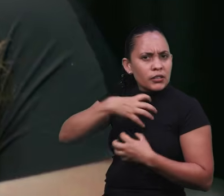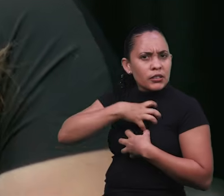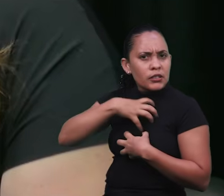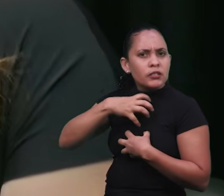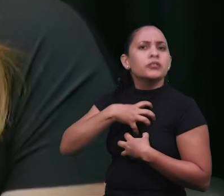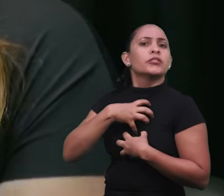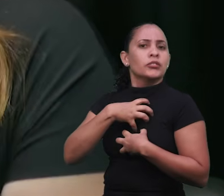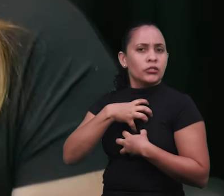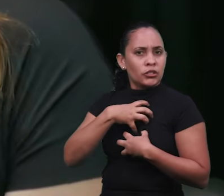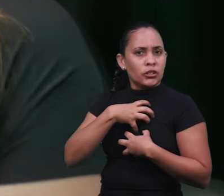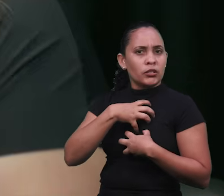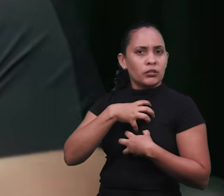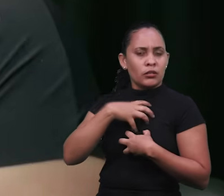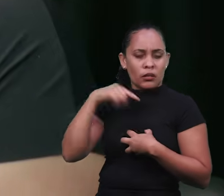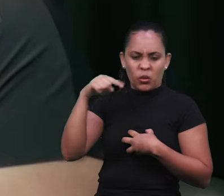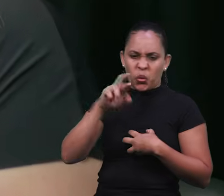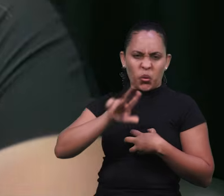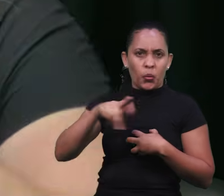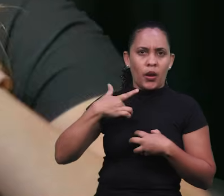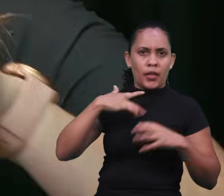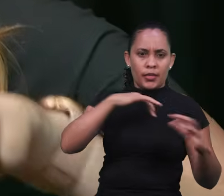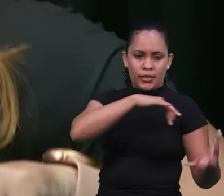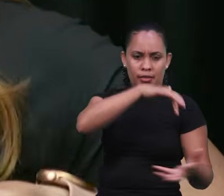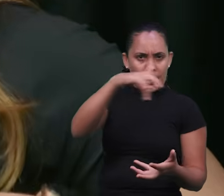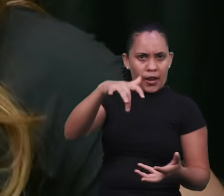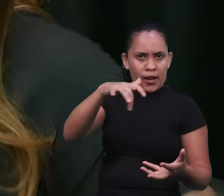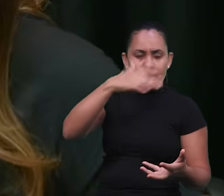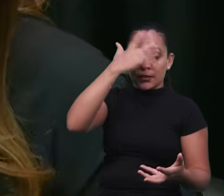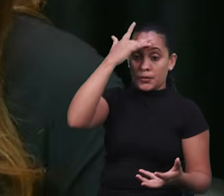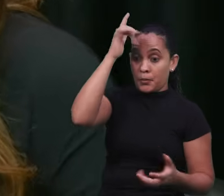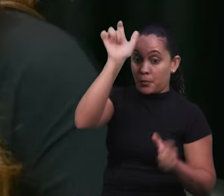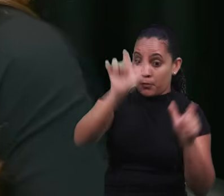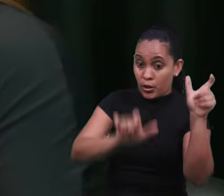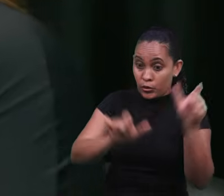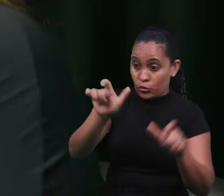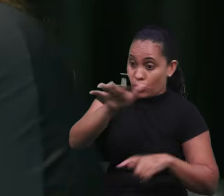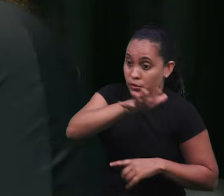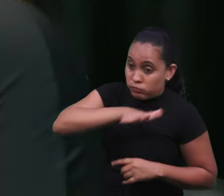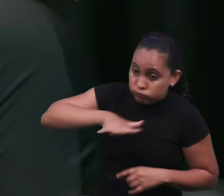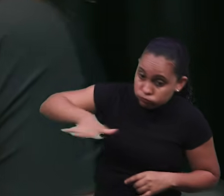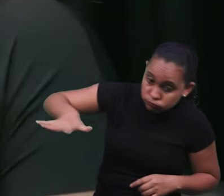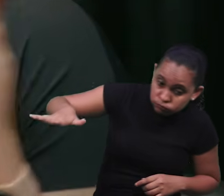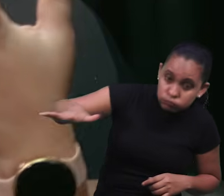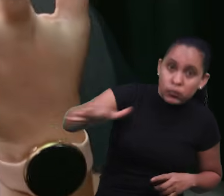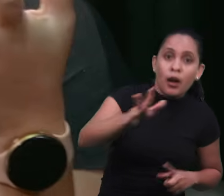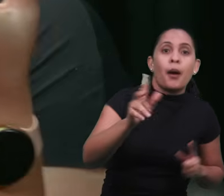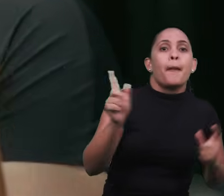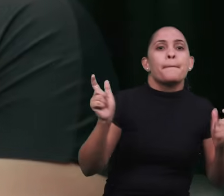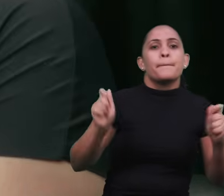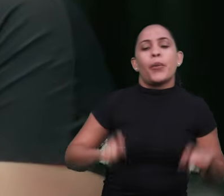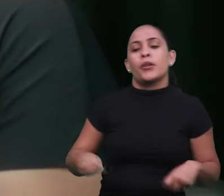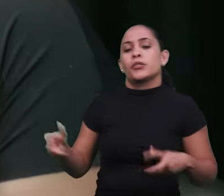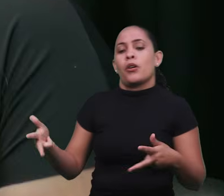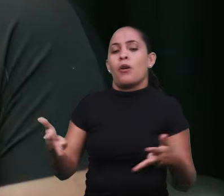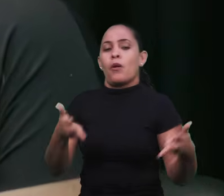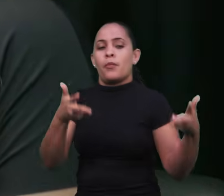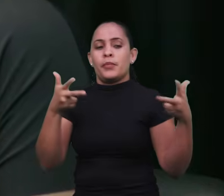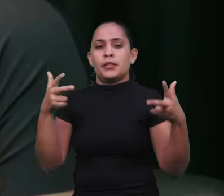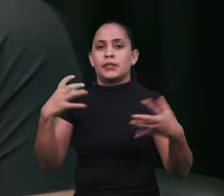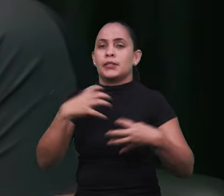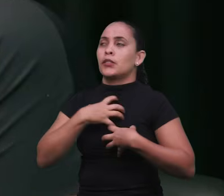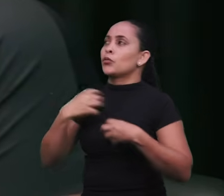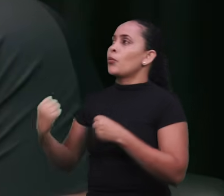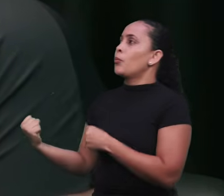toda a terra, e toda a terra não é terra. São todas as pessoas que estão aqui na terra, pode observar,